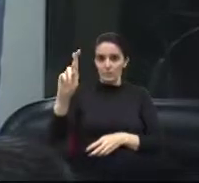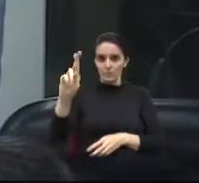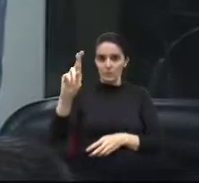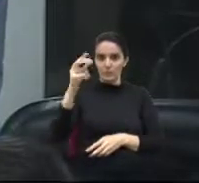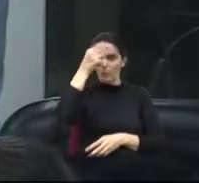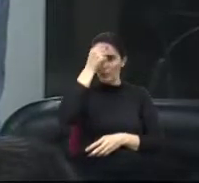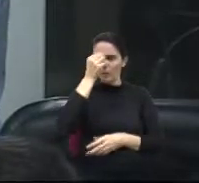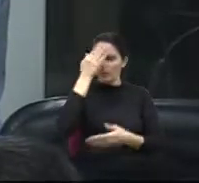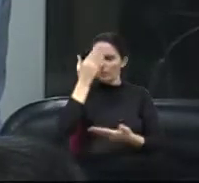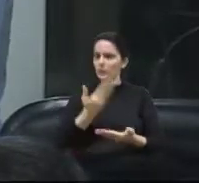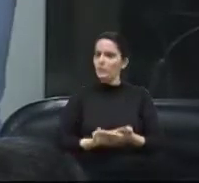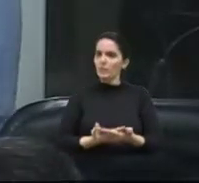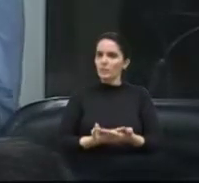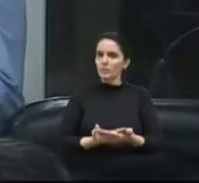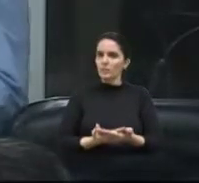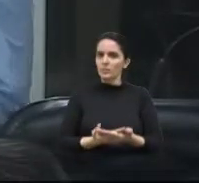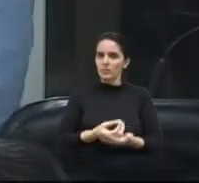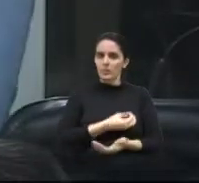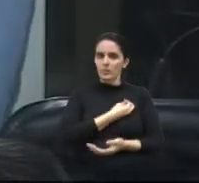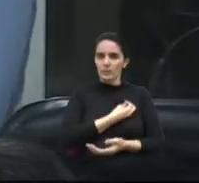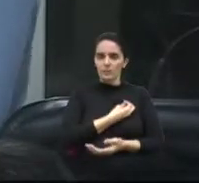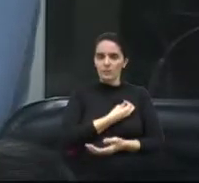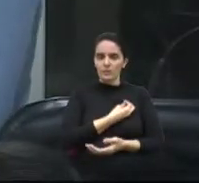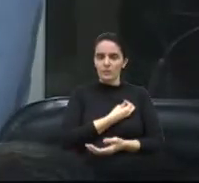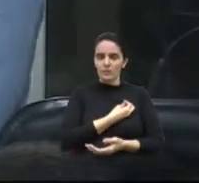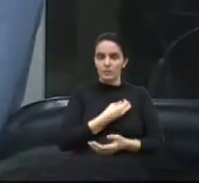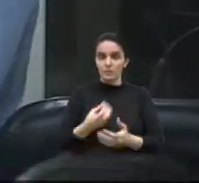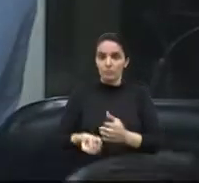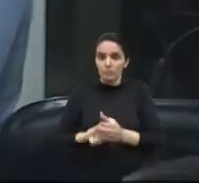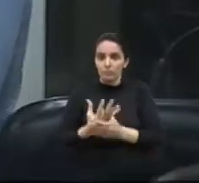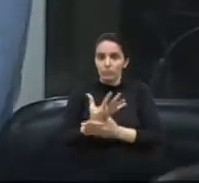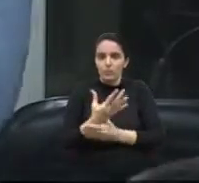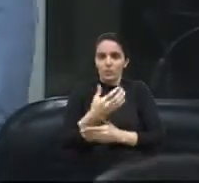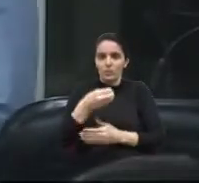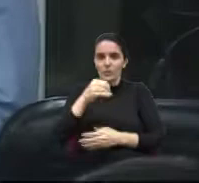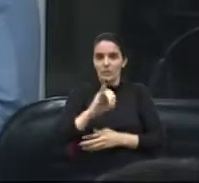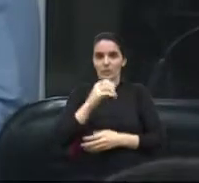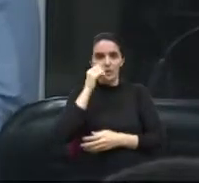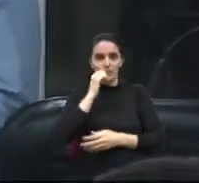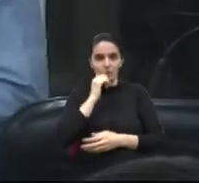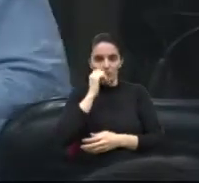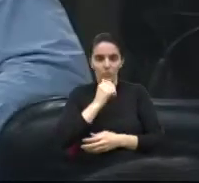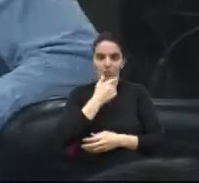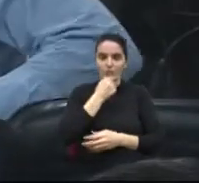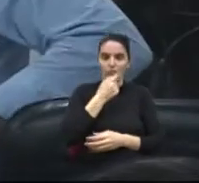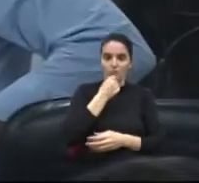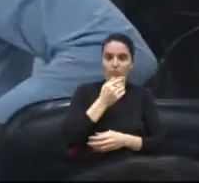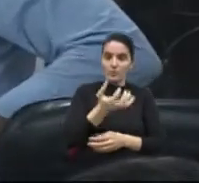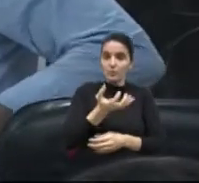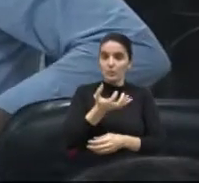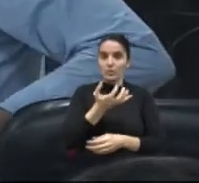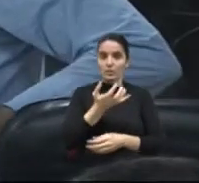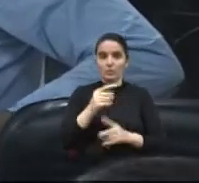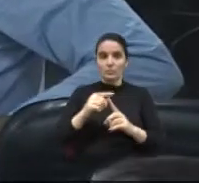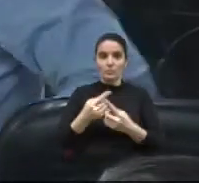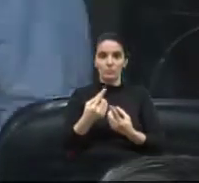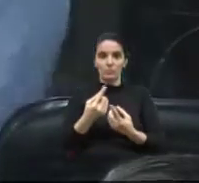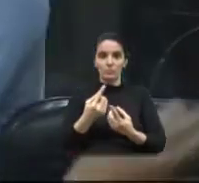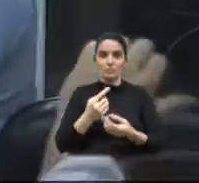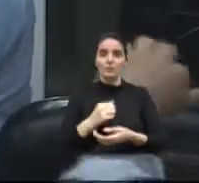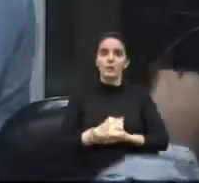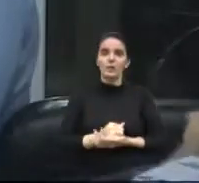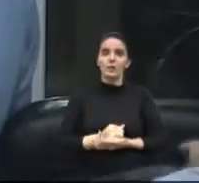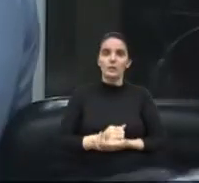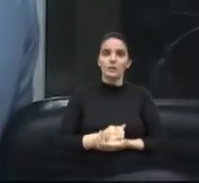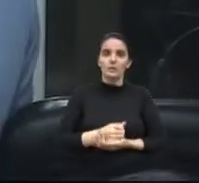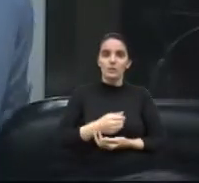eu que a vida vem no consentimento do homem e da mulher, sem nenhuma discriminação, porque eu nunca vi gestação dentro do intestino,